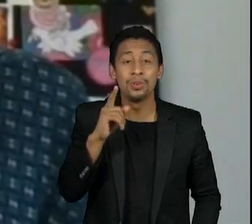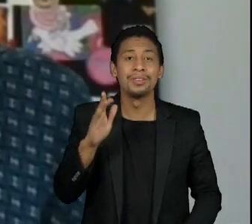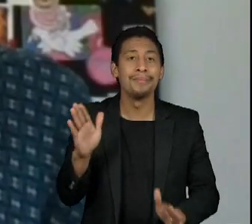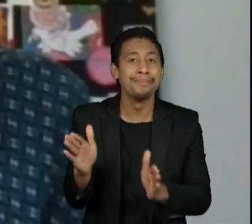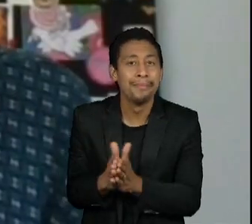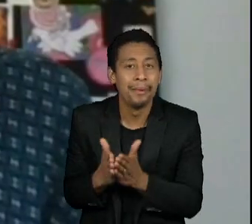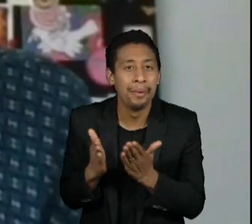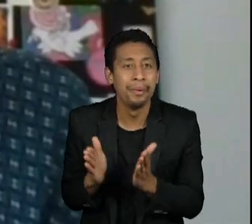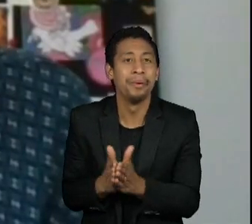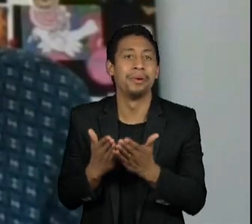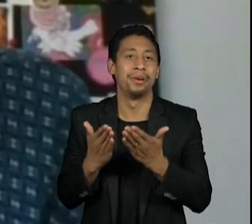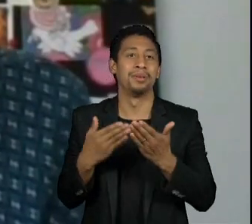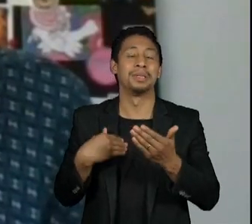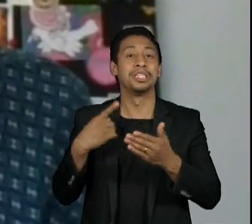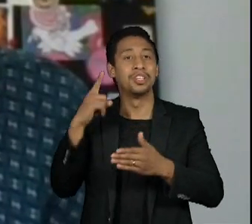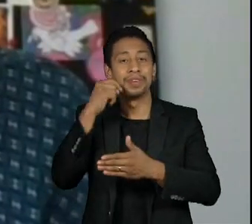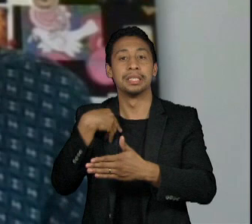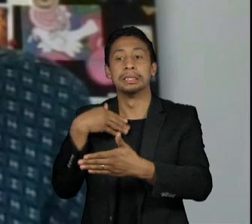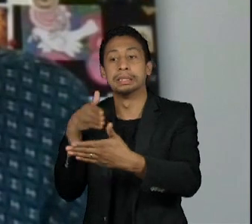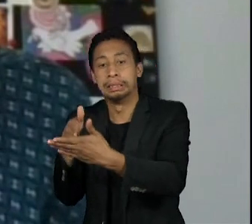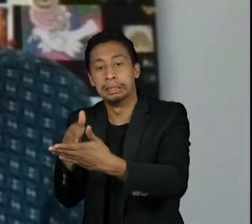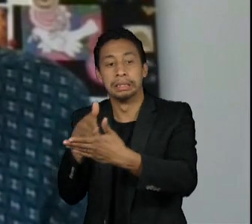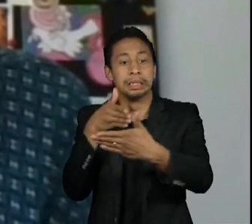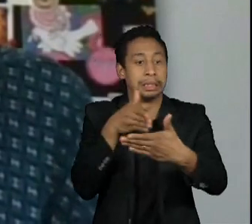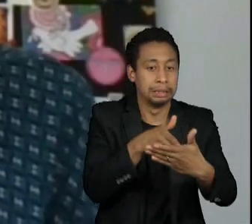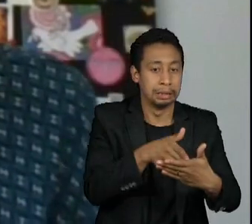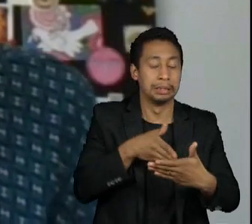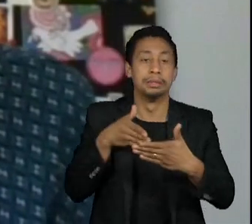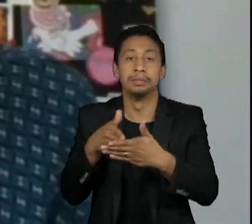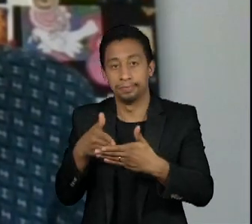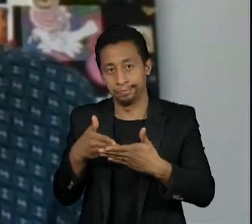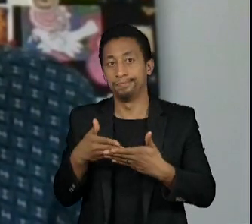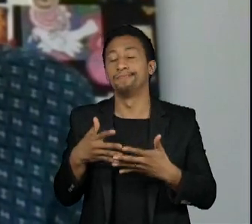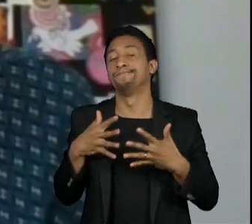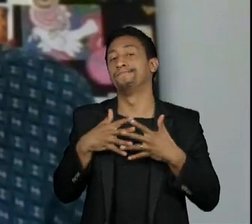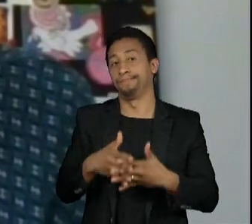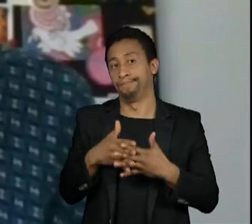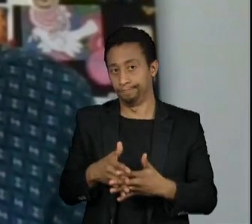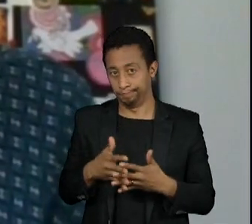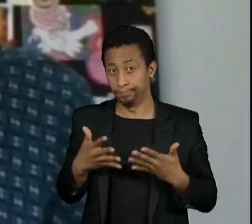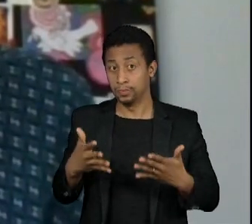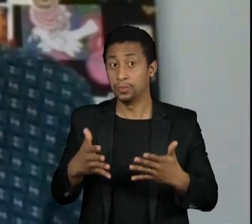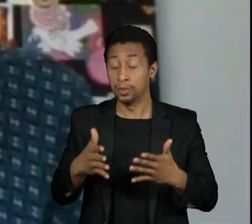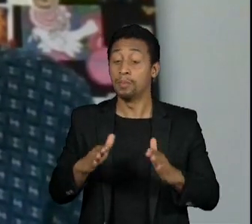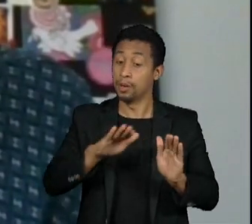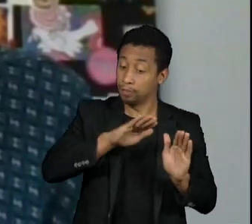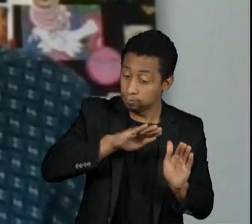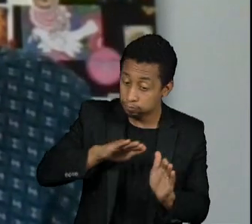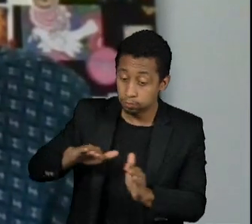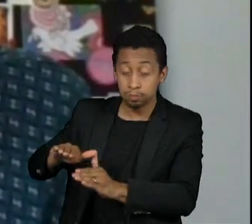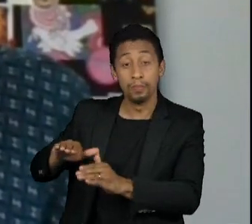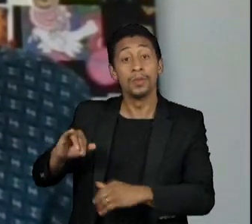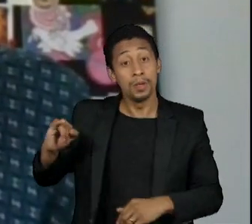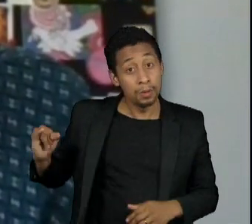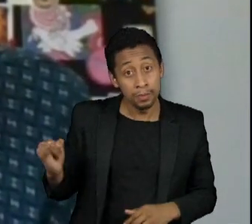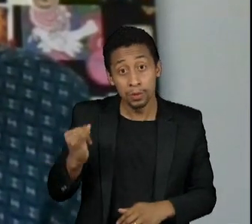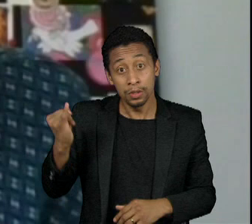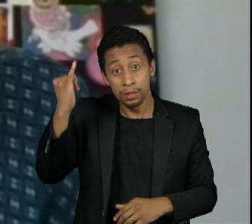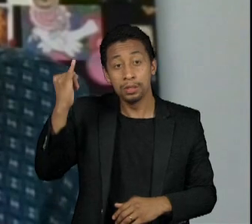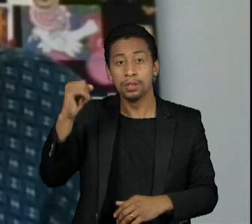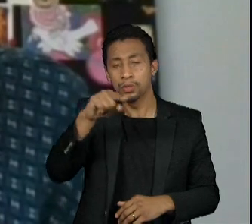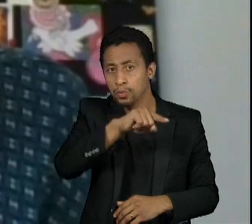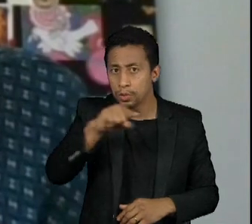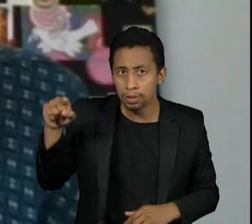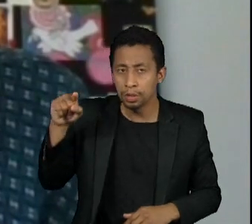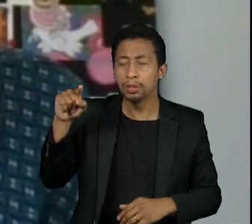pobreza, a dificuldade de acesso, a possíveis crises. E, para isso, é importantíssimo a gente pensar que tem, sim,